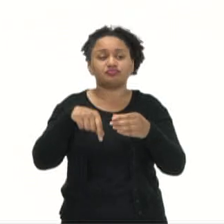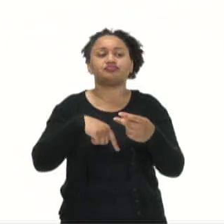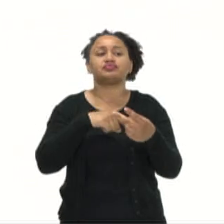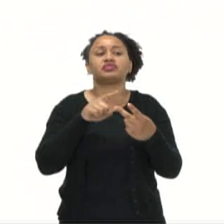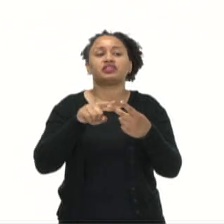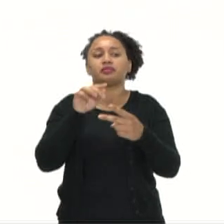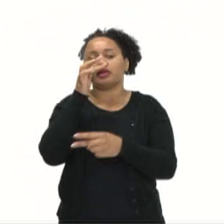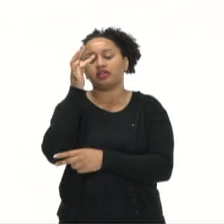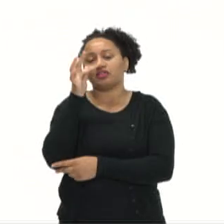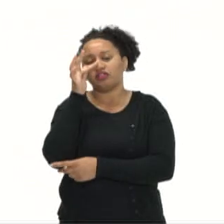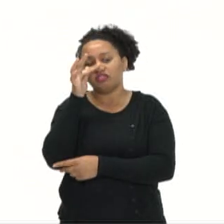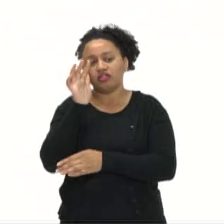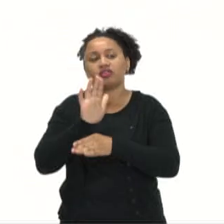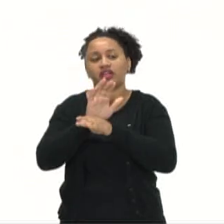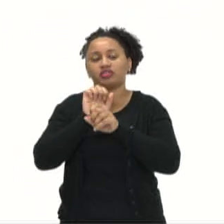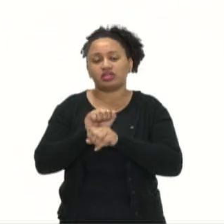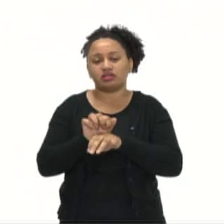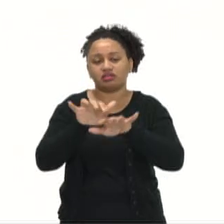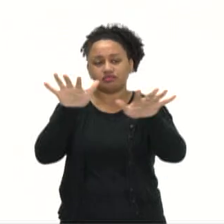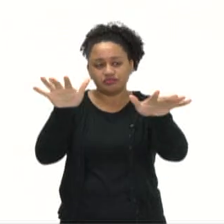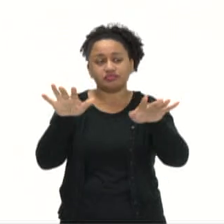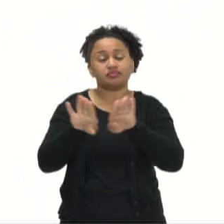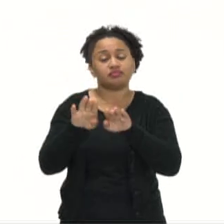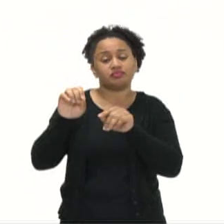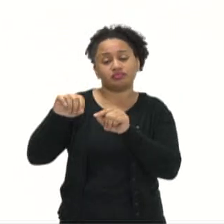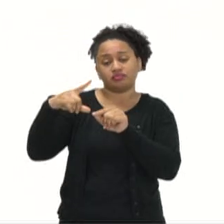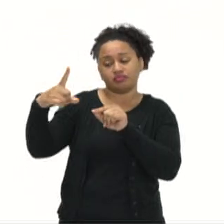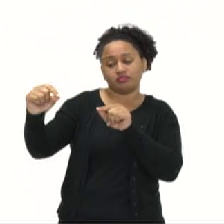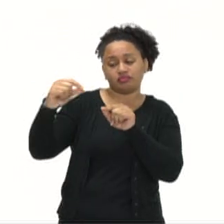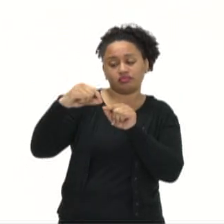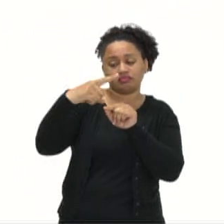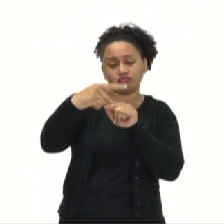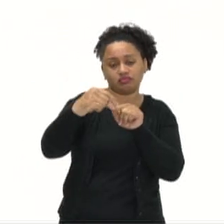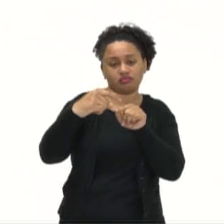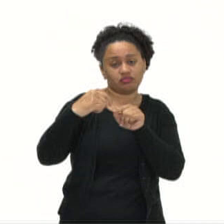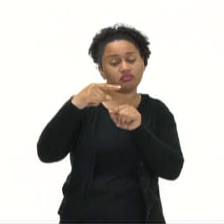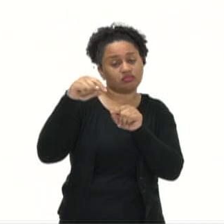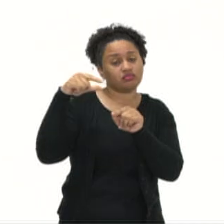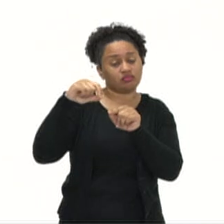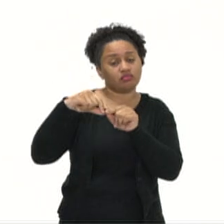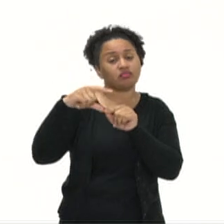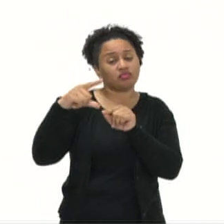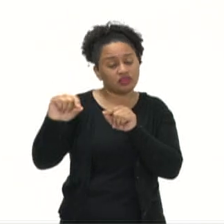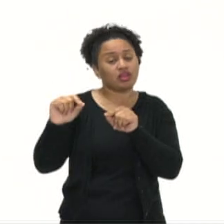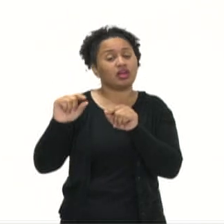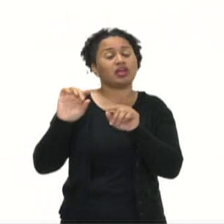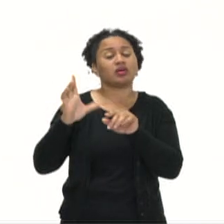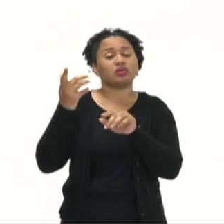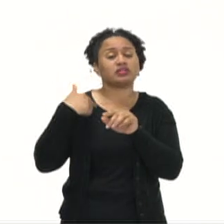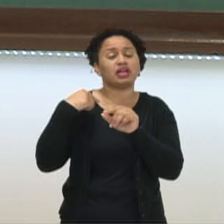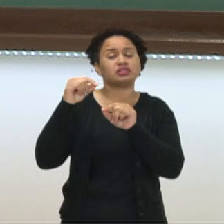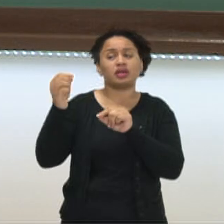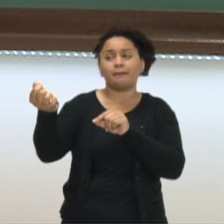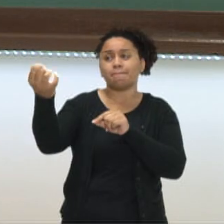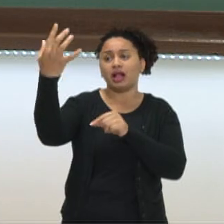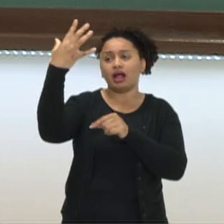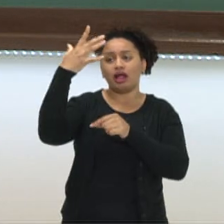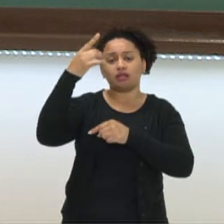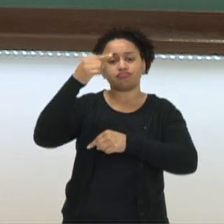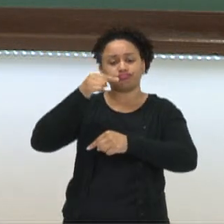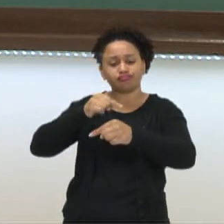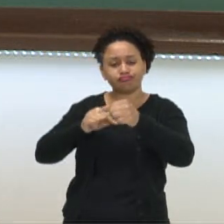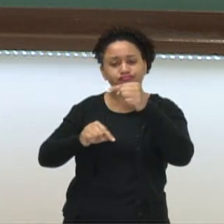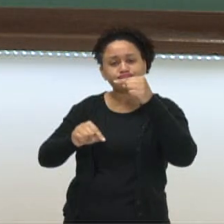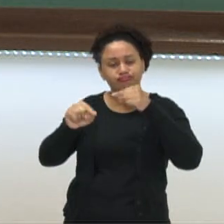fazendo o papel da reprodução, e as folhas, que através delas ocorre ali a maior incidência da fotossíntese, que é o